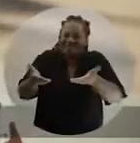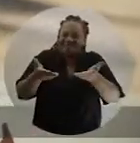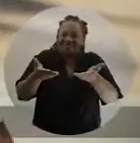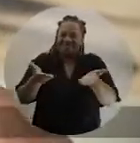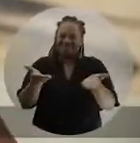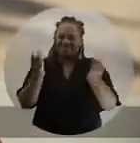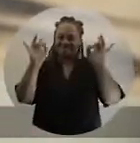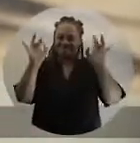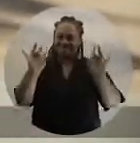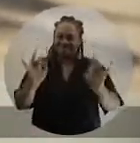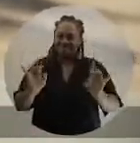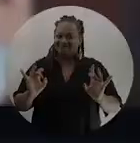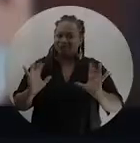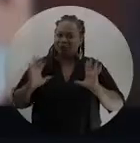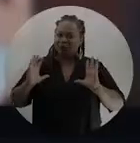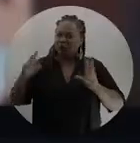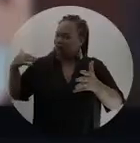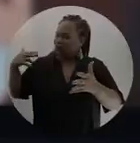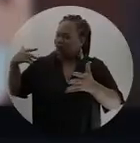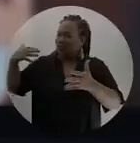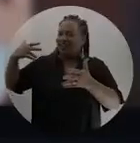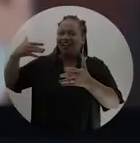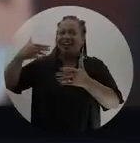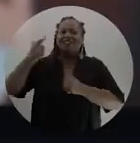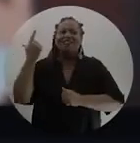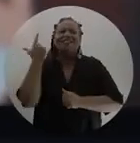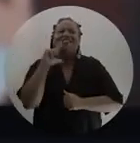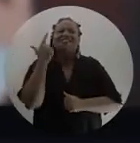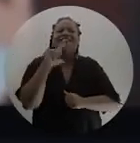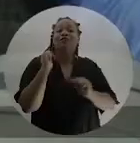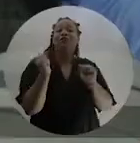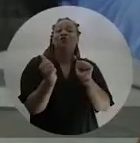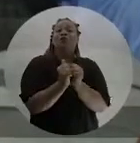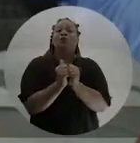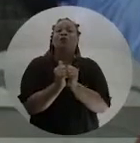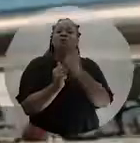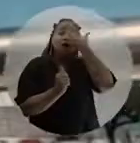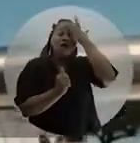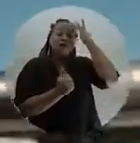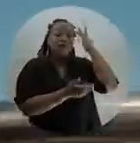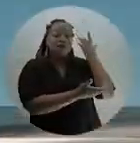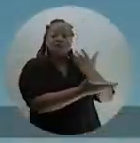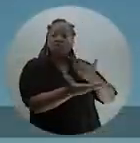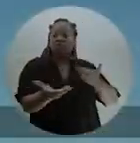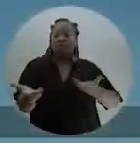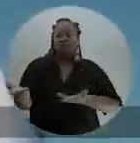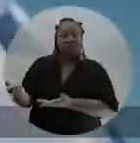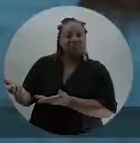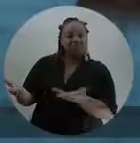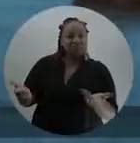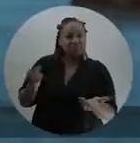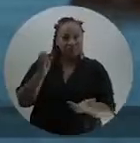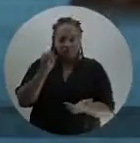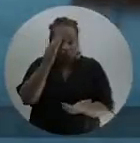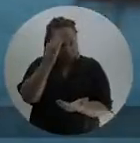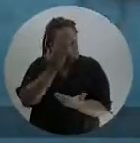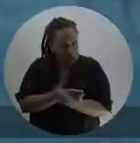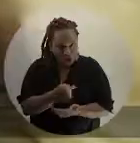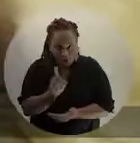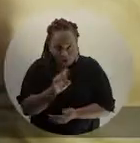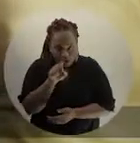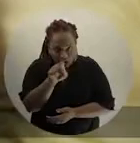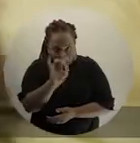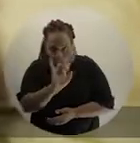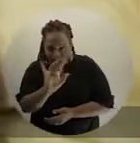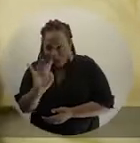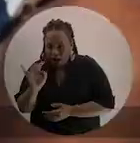a sua vez, é a sua hora. Tudo que nós fizemos juntos com as pessoas. E se não fosse a confiança e o